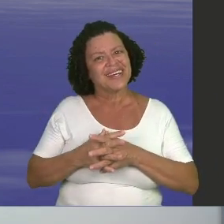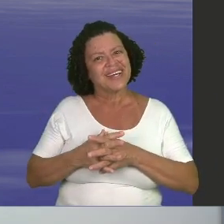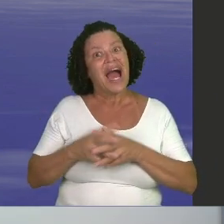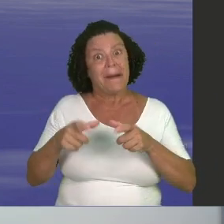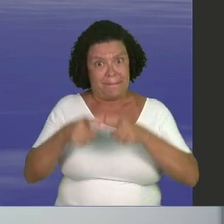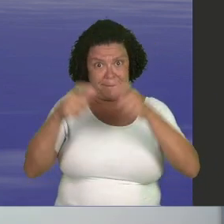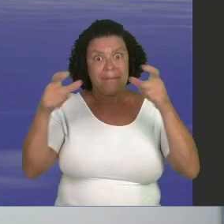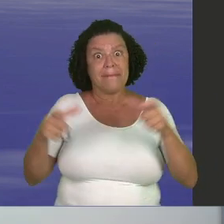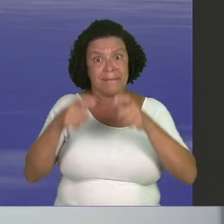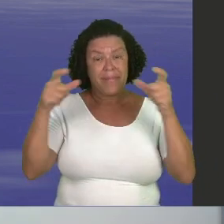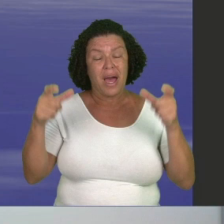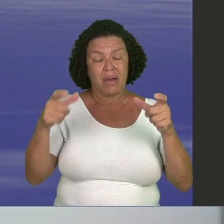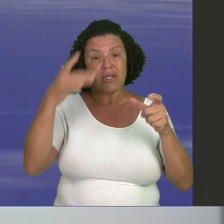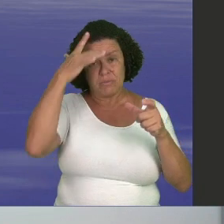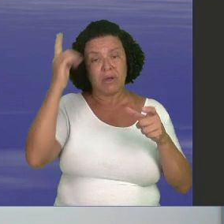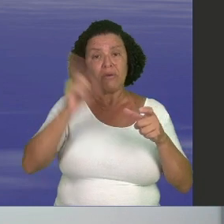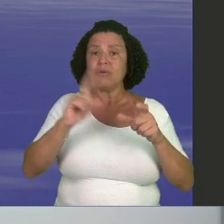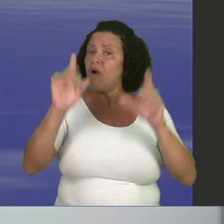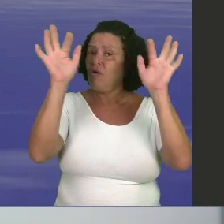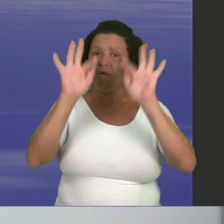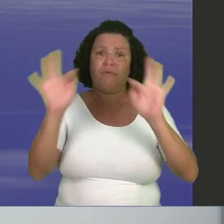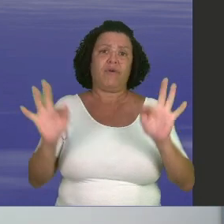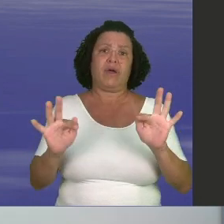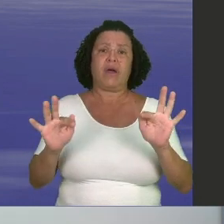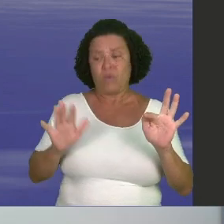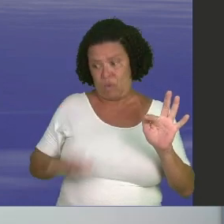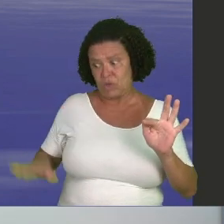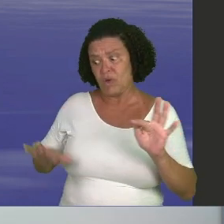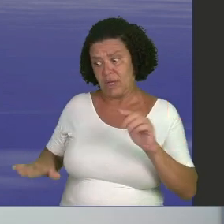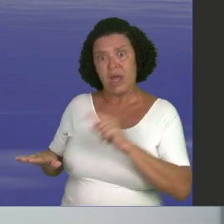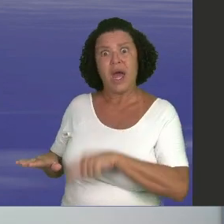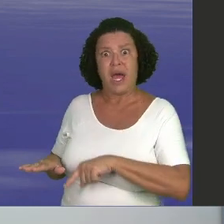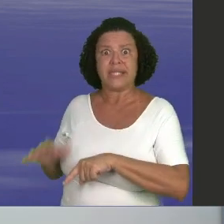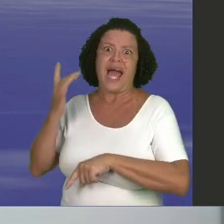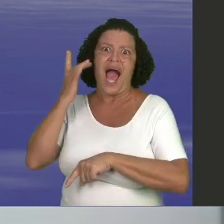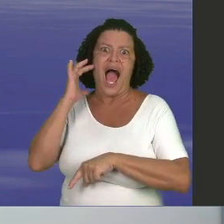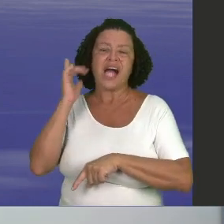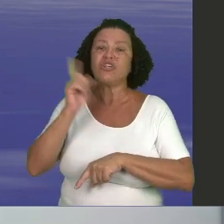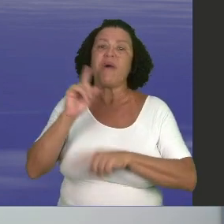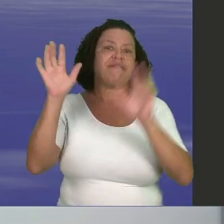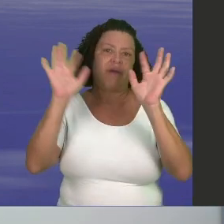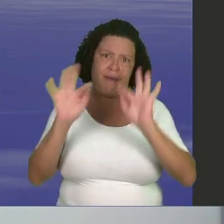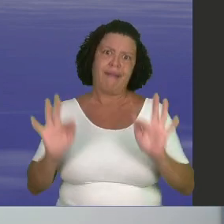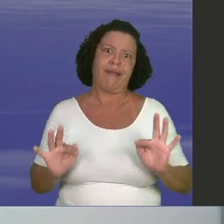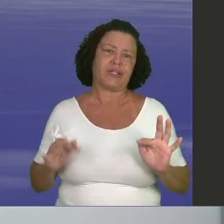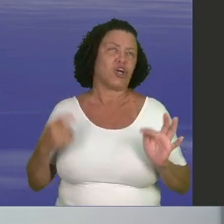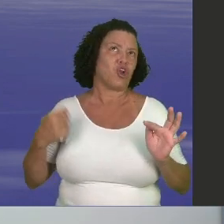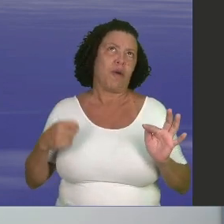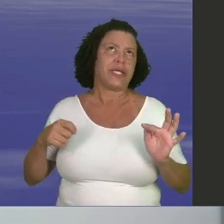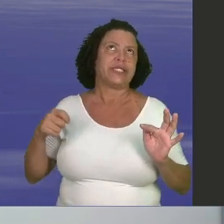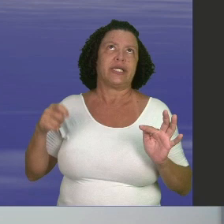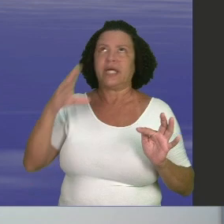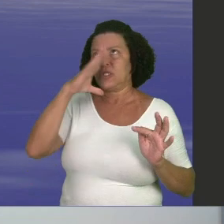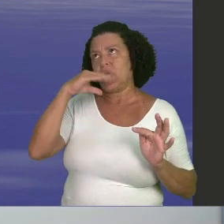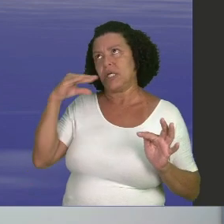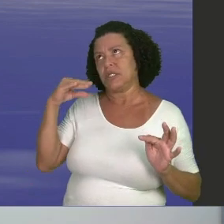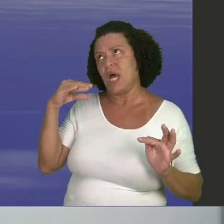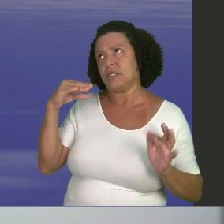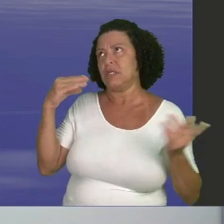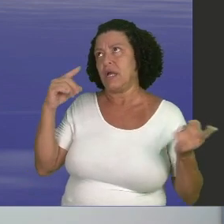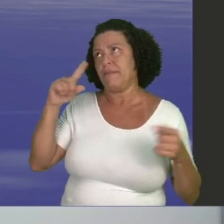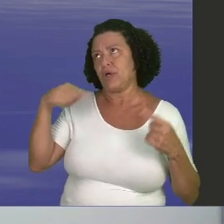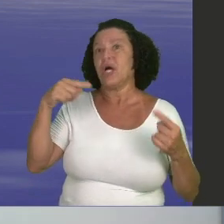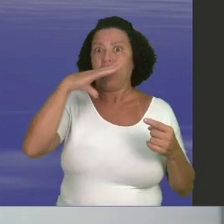perguntar, nunca estão felizes. Porque quando são crianças, acham que não são felizes porque precisam ser adolescentes. Depois, quando